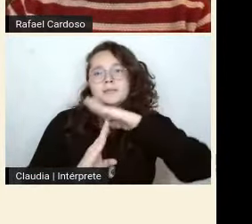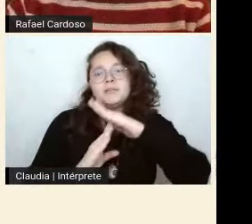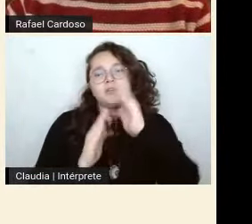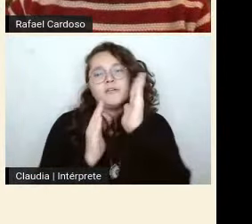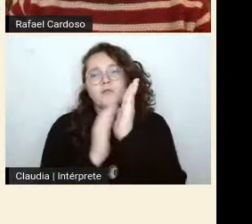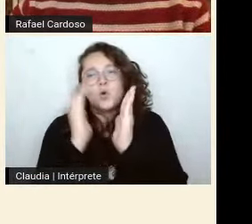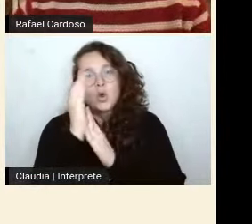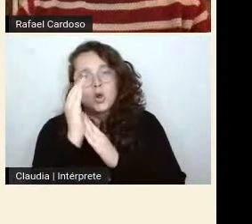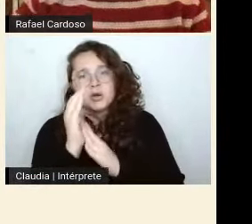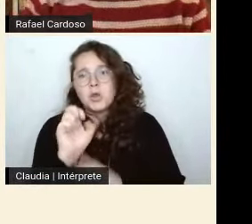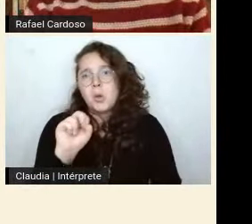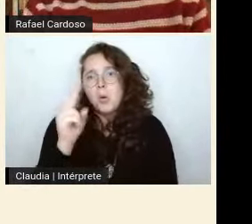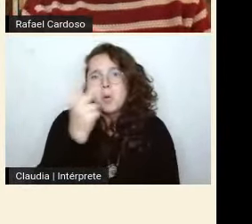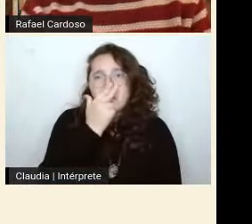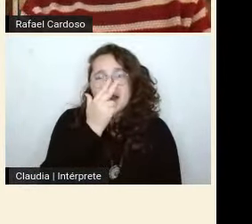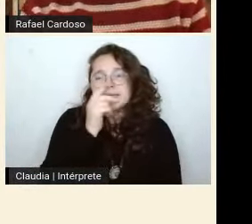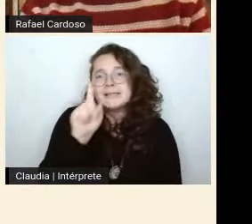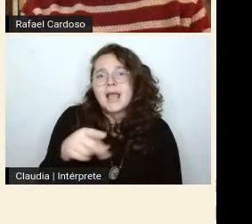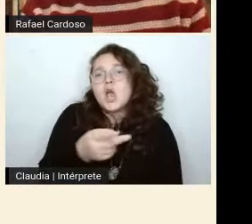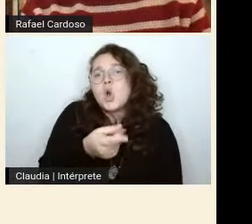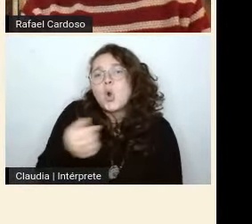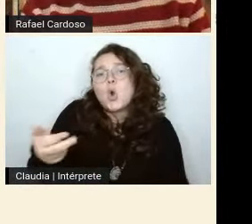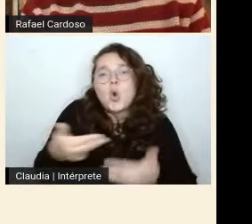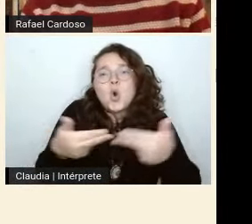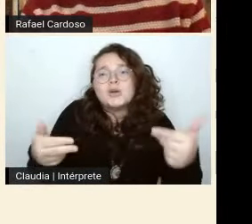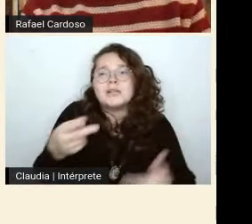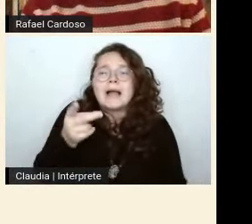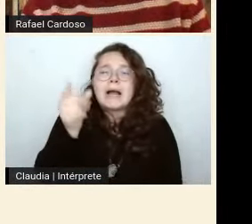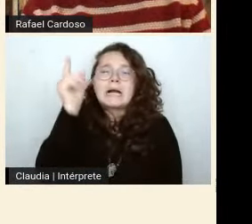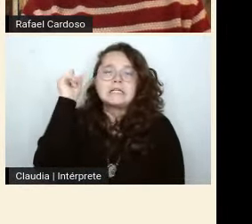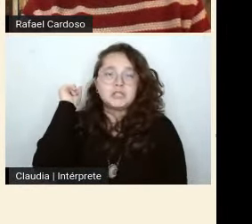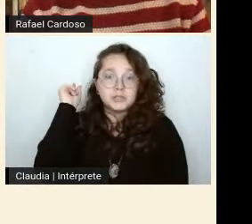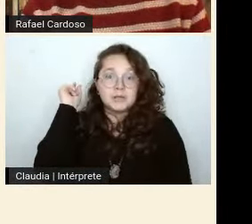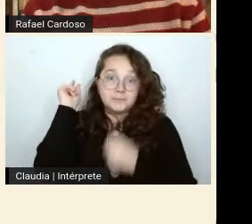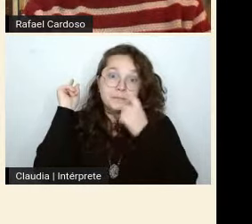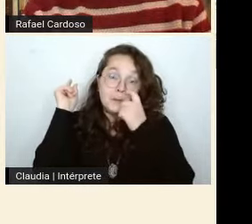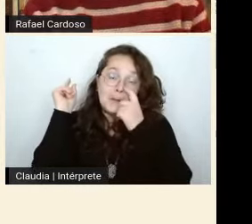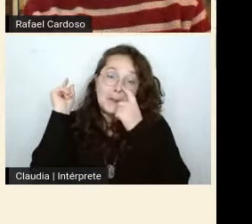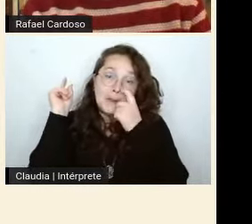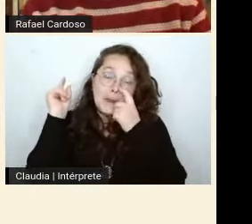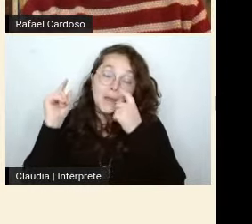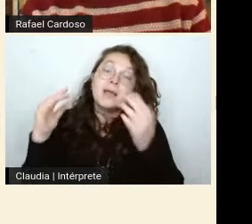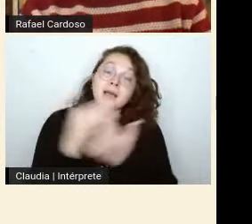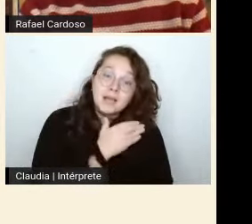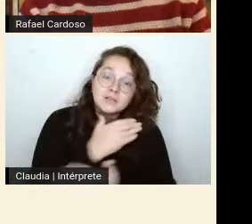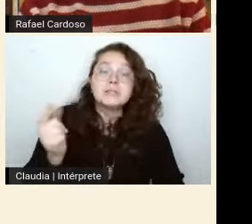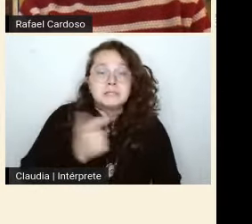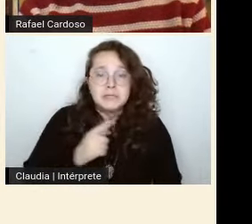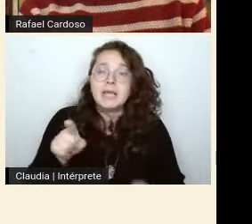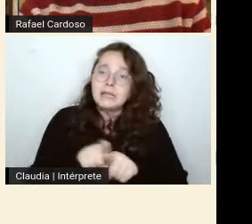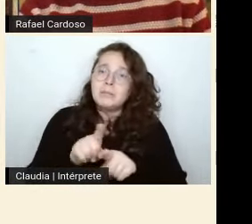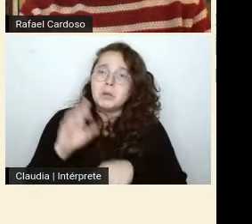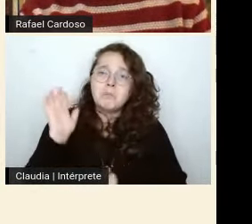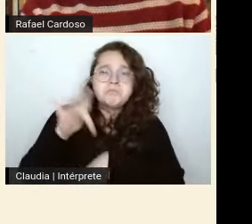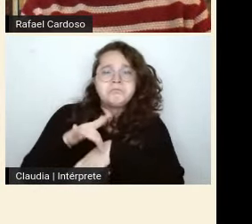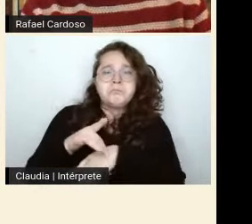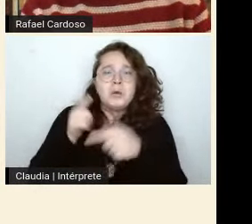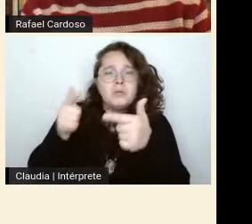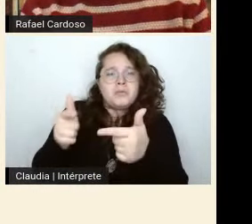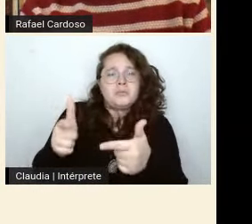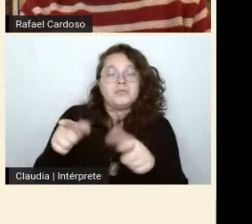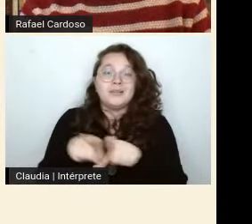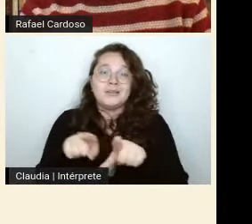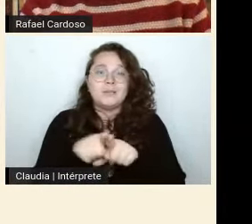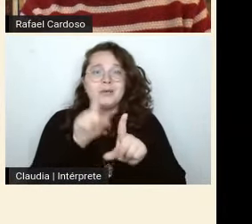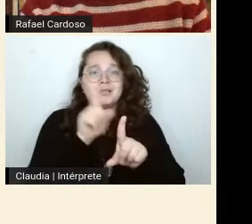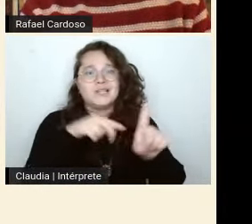instrumentalizado como primitivismo, quando não reduzida ao deboche e ao estereótipo. Talvez por